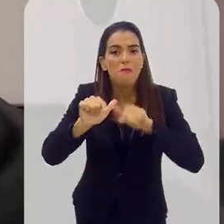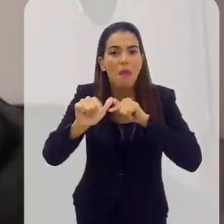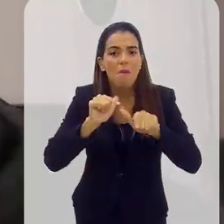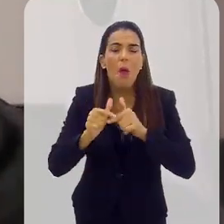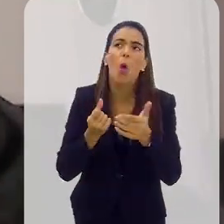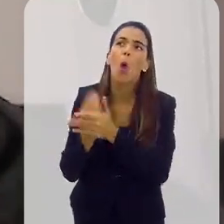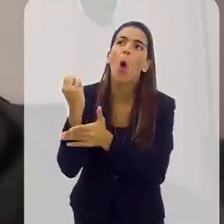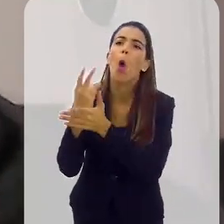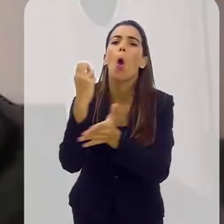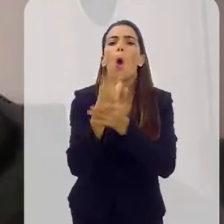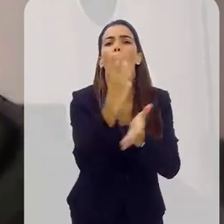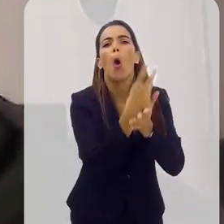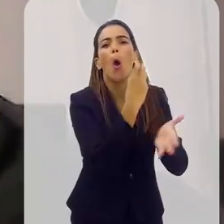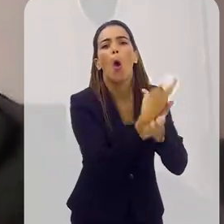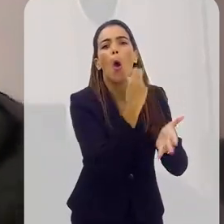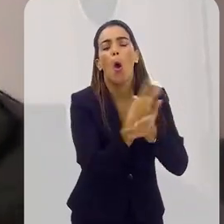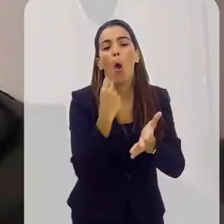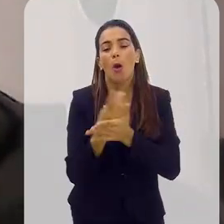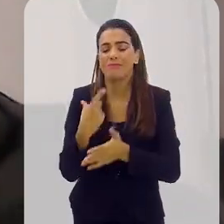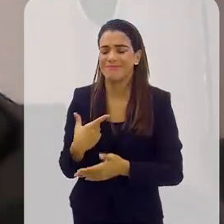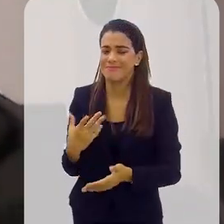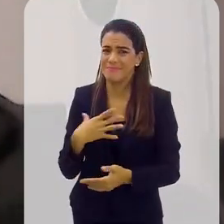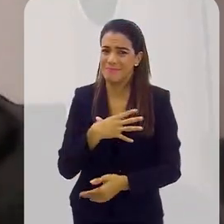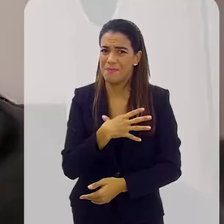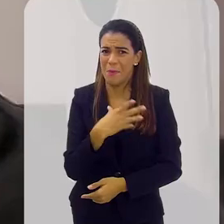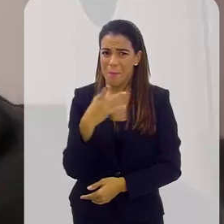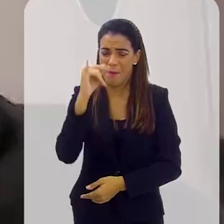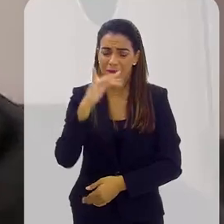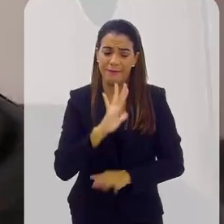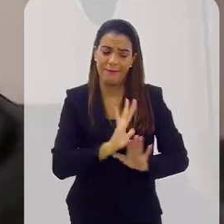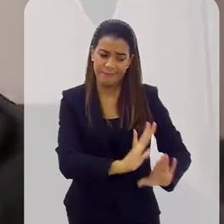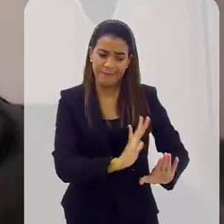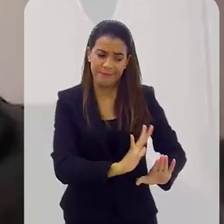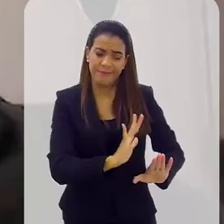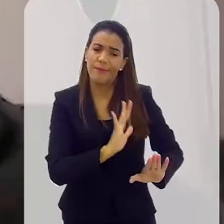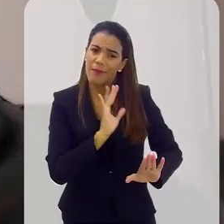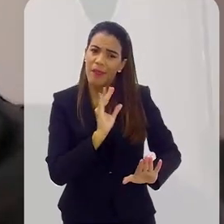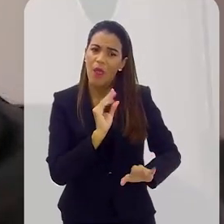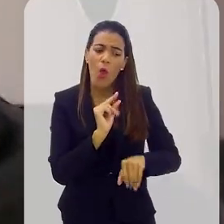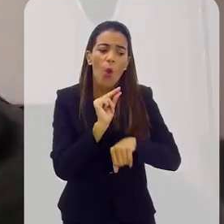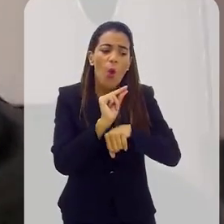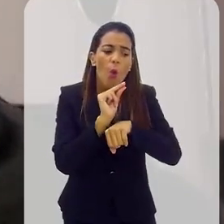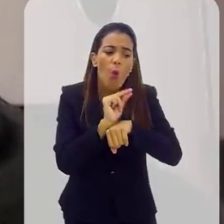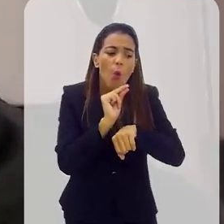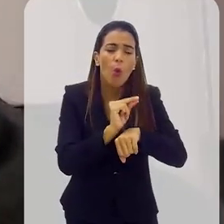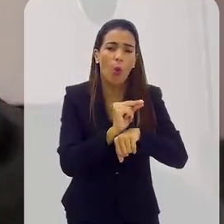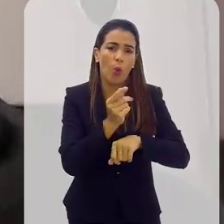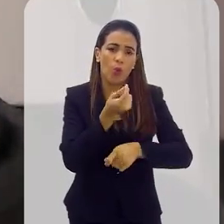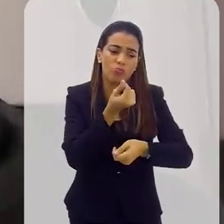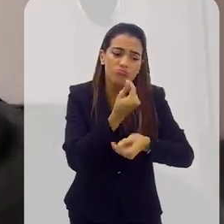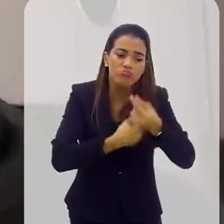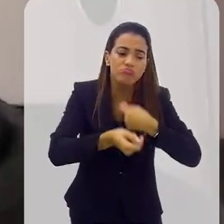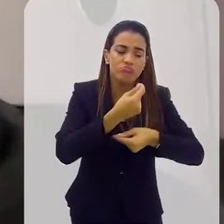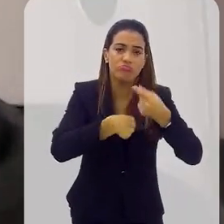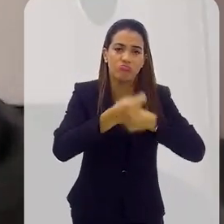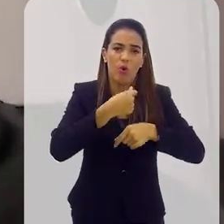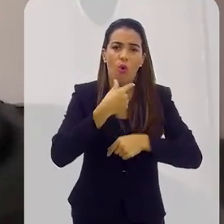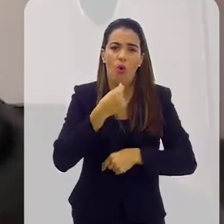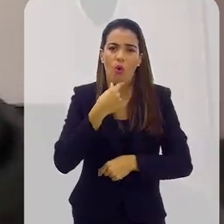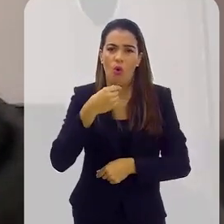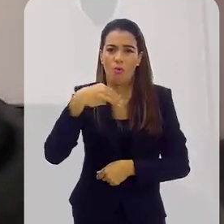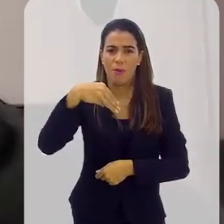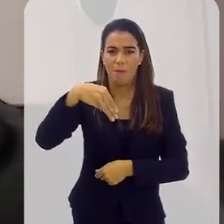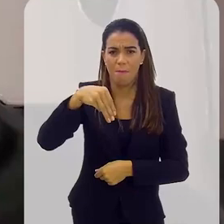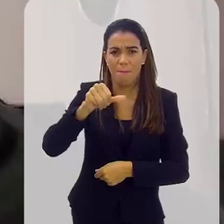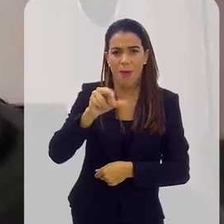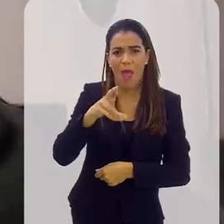você acaba comprando um monte de coisa. E aí ele falou: Mauro, eu cuido da conta de um carnavalesco chamado Max Lopes, na minha